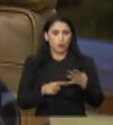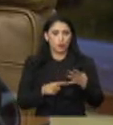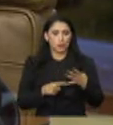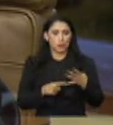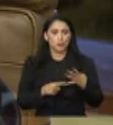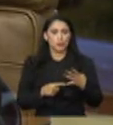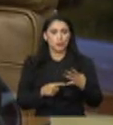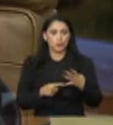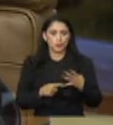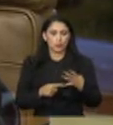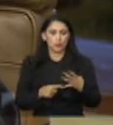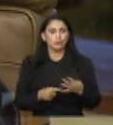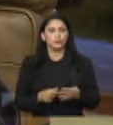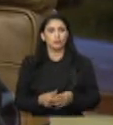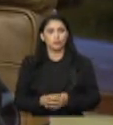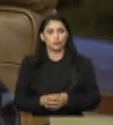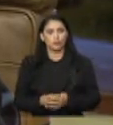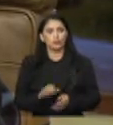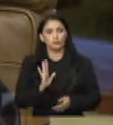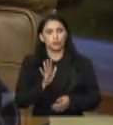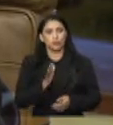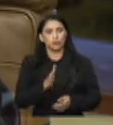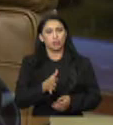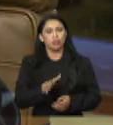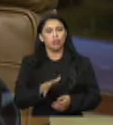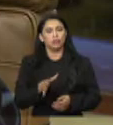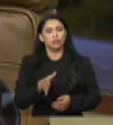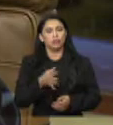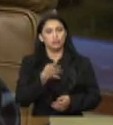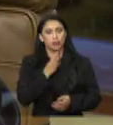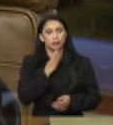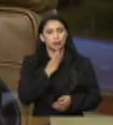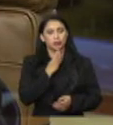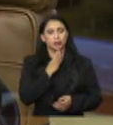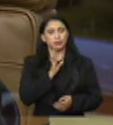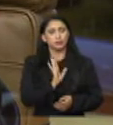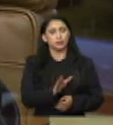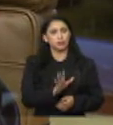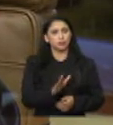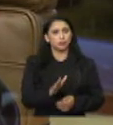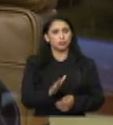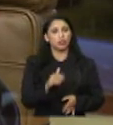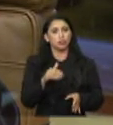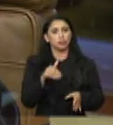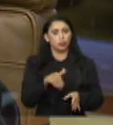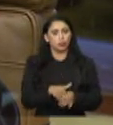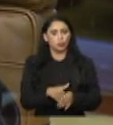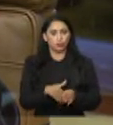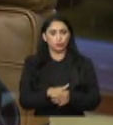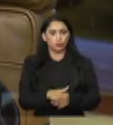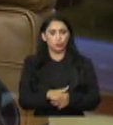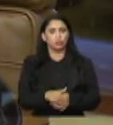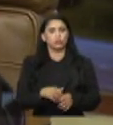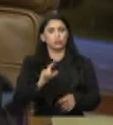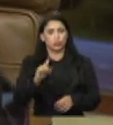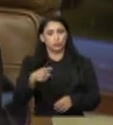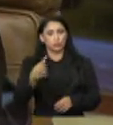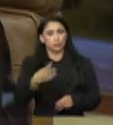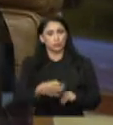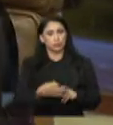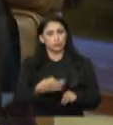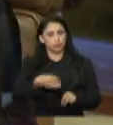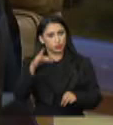é que todos já conhecemos e seguiu-se o voto excelência munição de